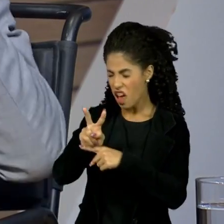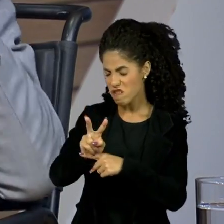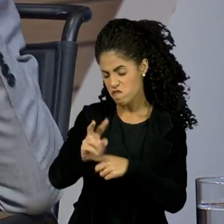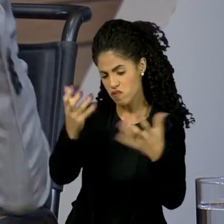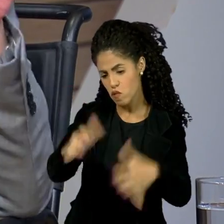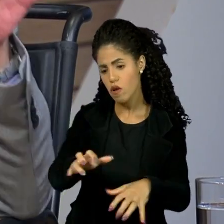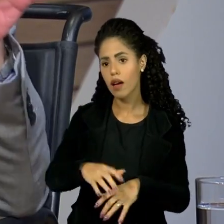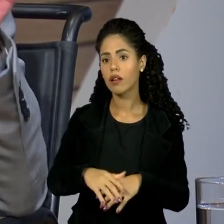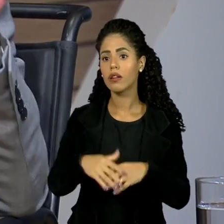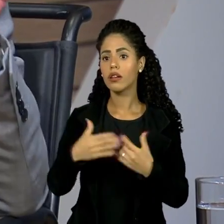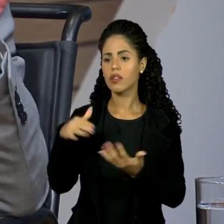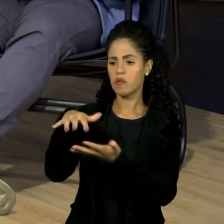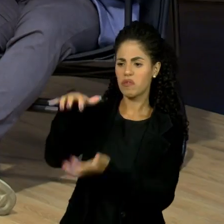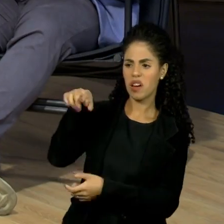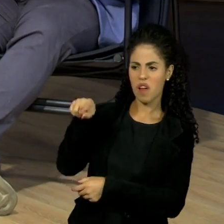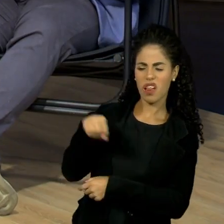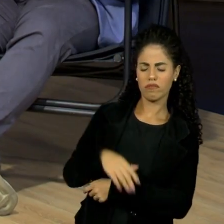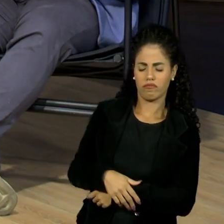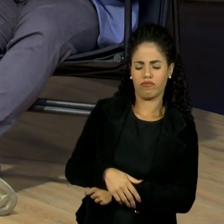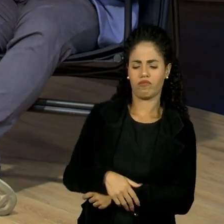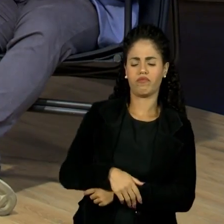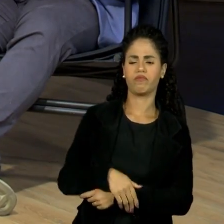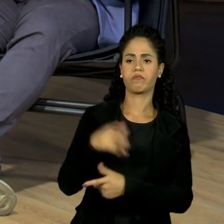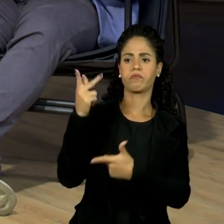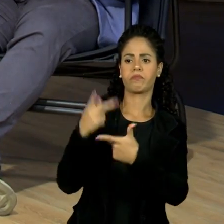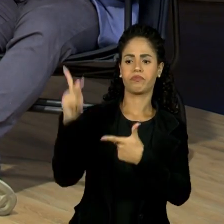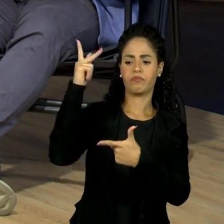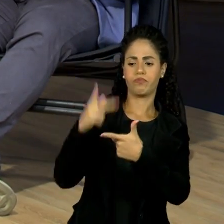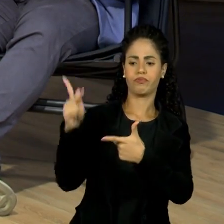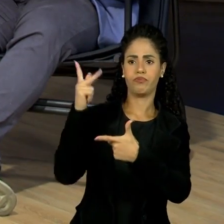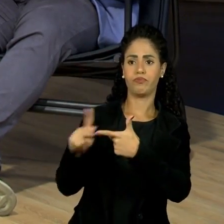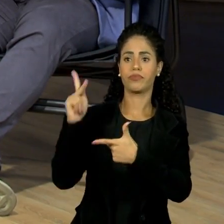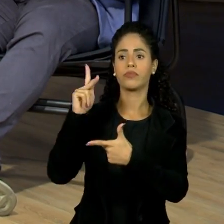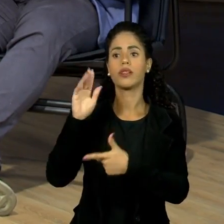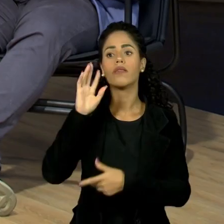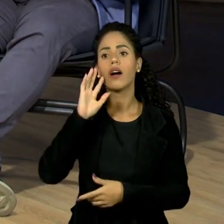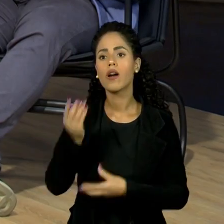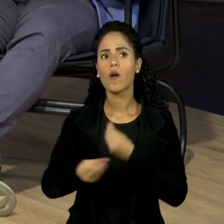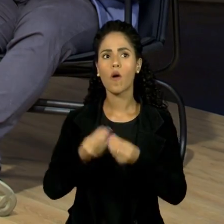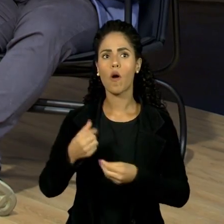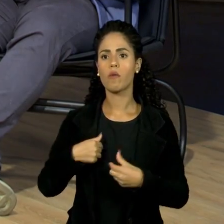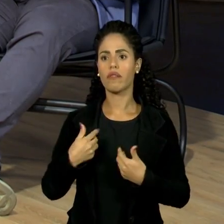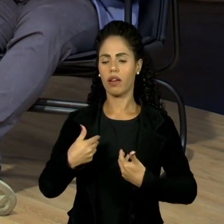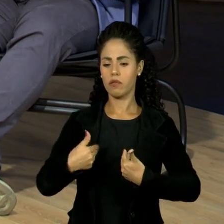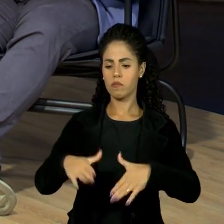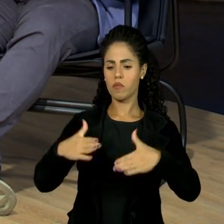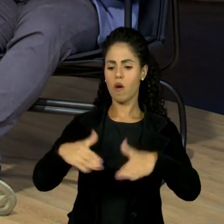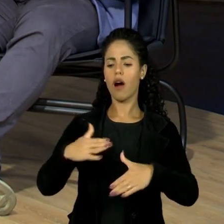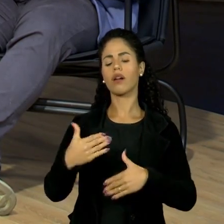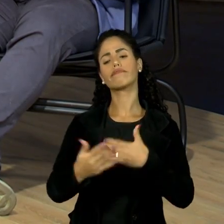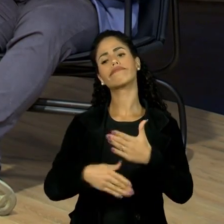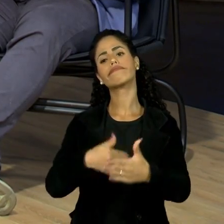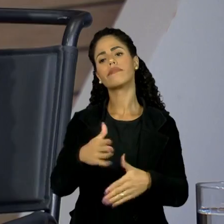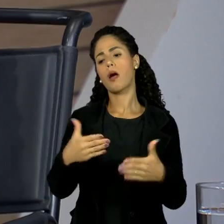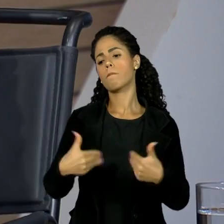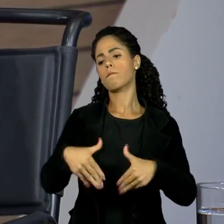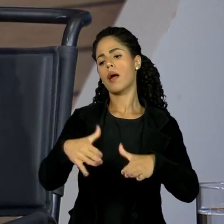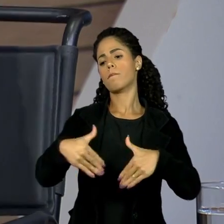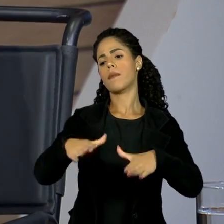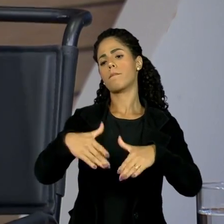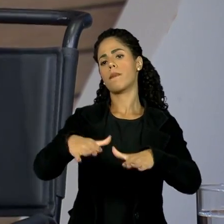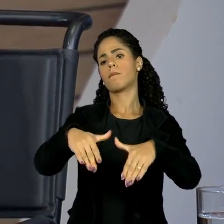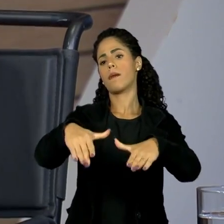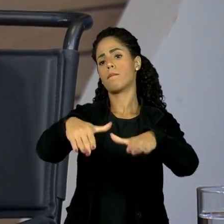Enquanto o velho é sempre o outro, esse homem vai empurrando, literalmente com a barriga, né? A barriga vai crescendo, ele vai envelhecendo e ele não quer nosso,